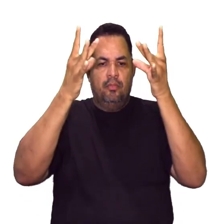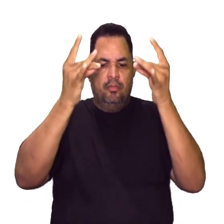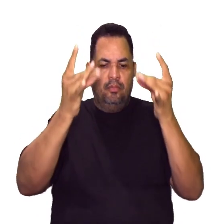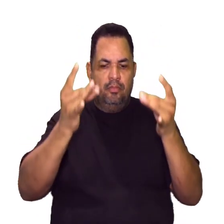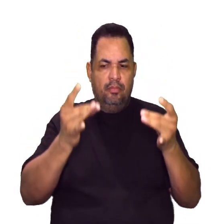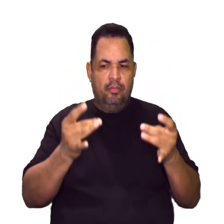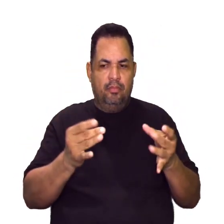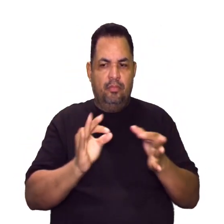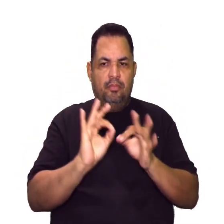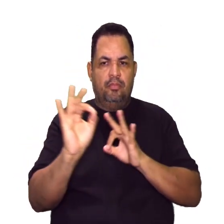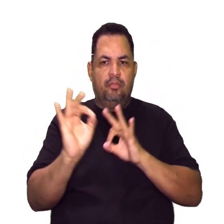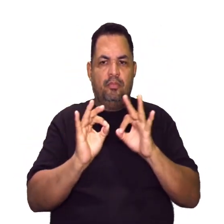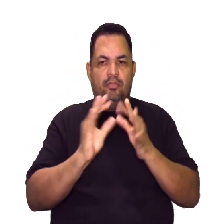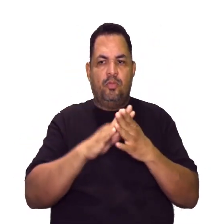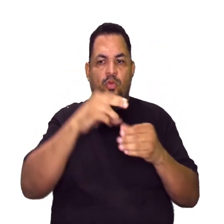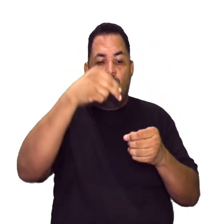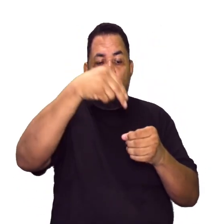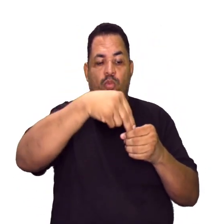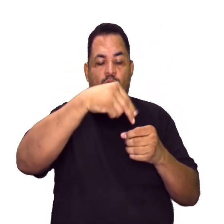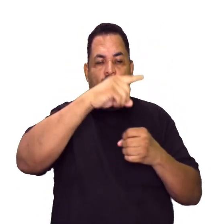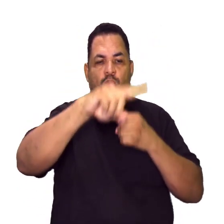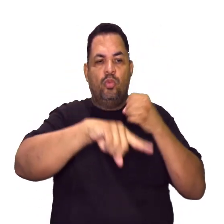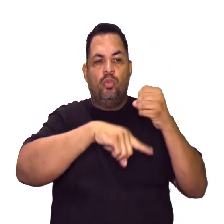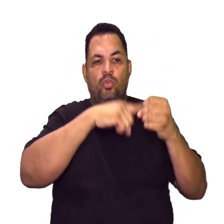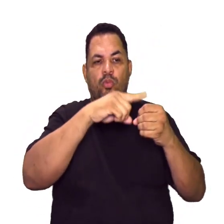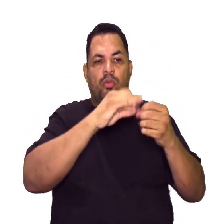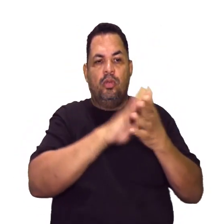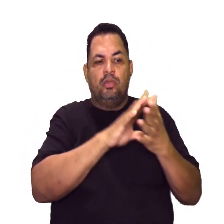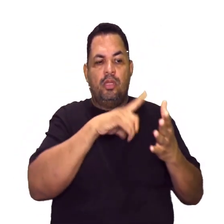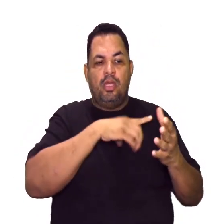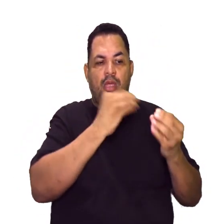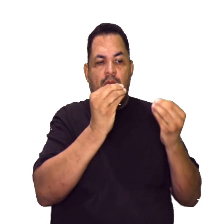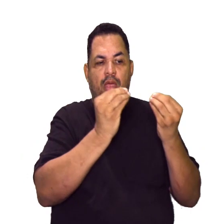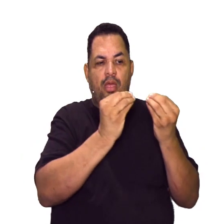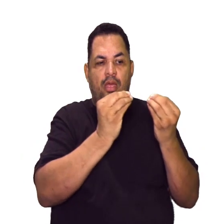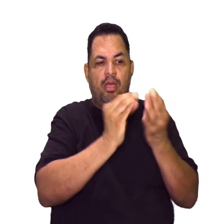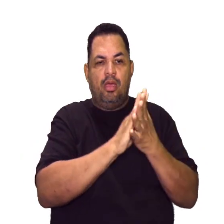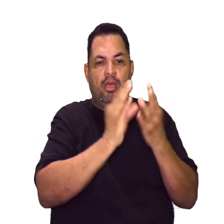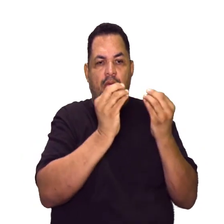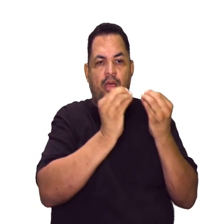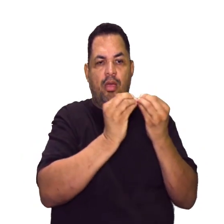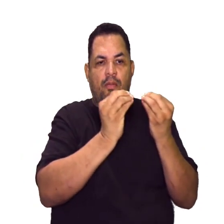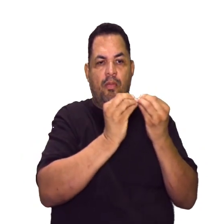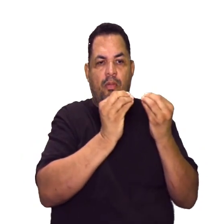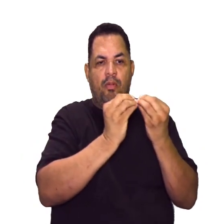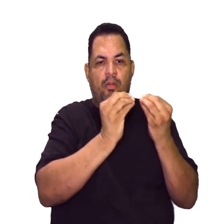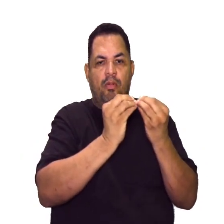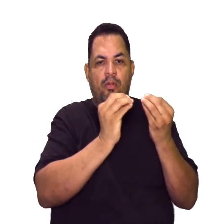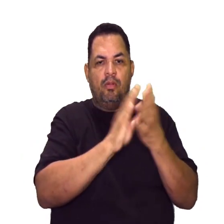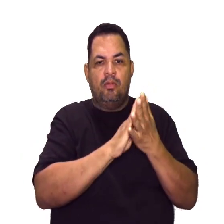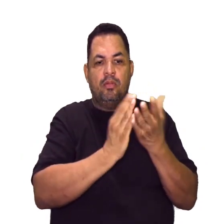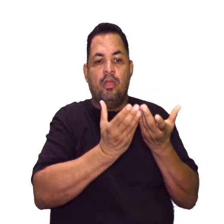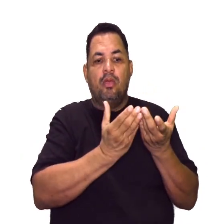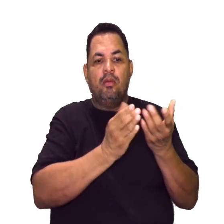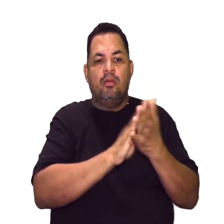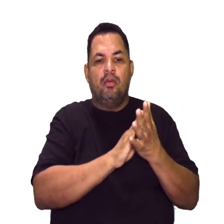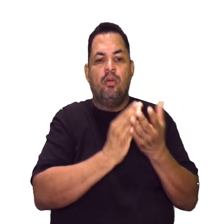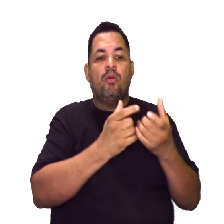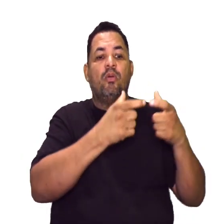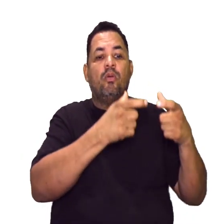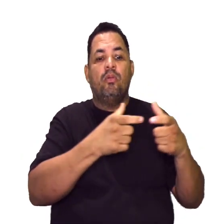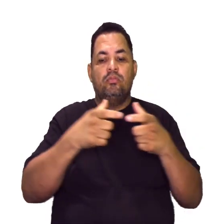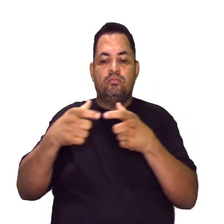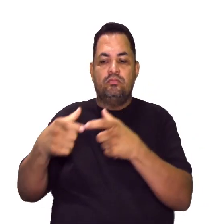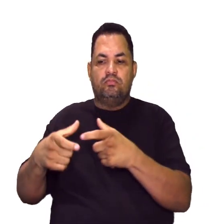núcleos dos átomos que constituem a molécula estão posicionados uns em relação aos